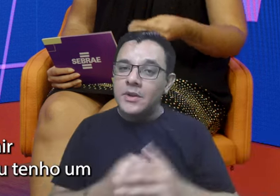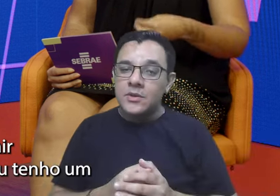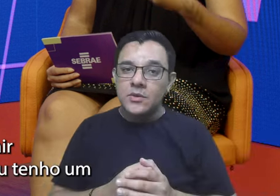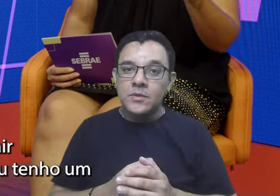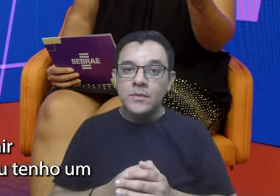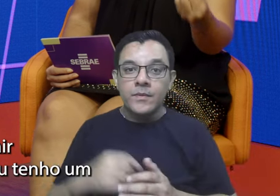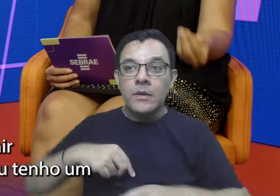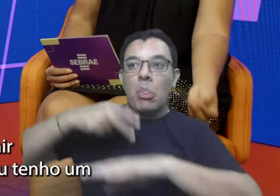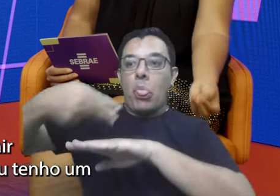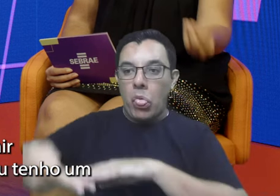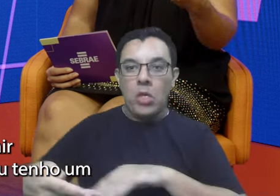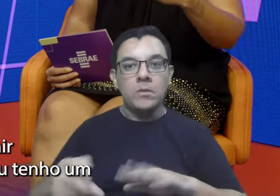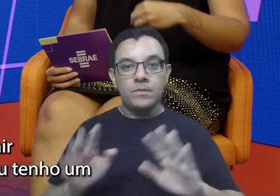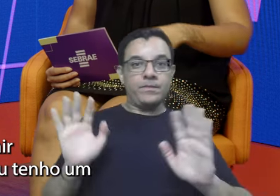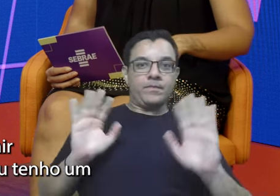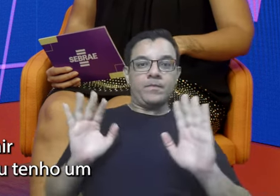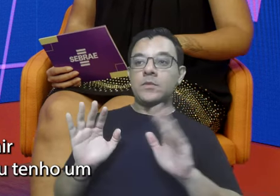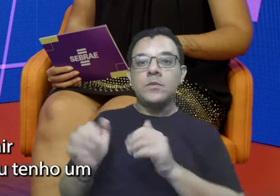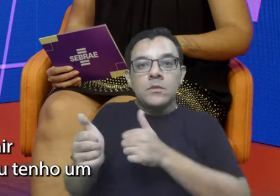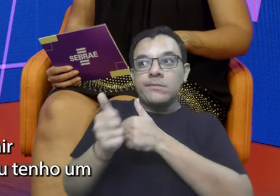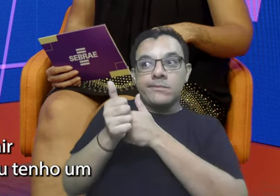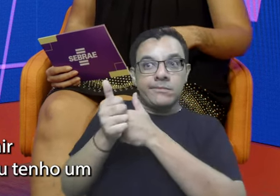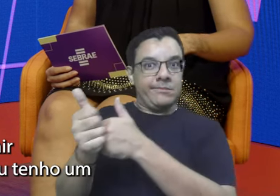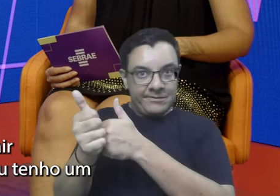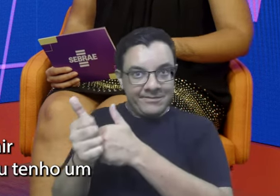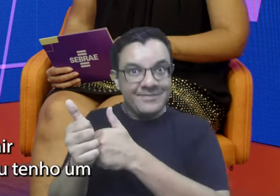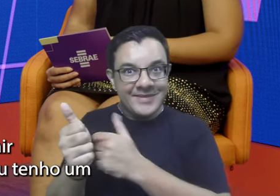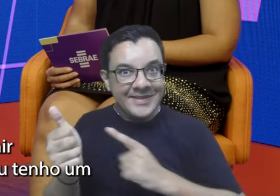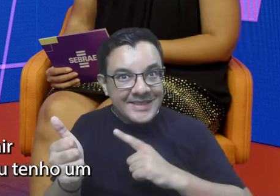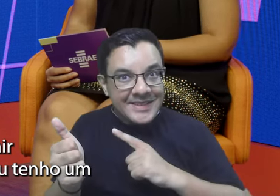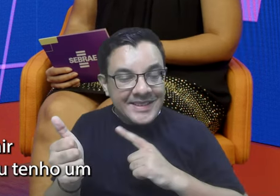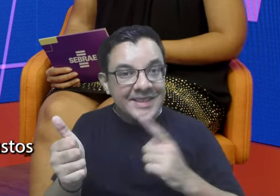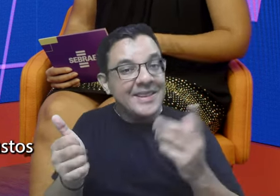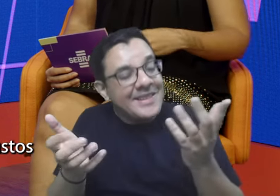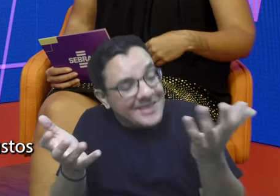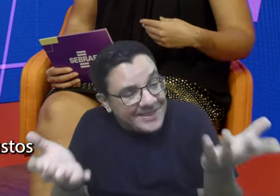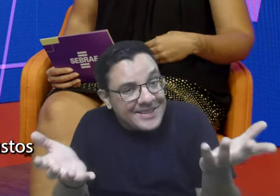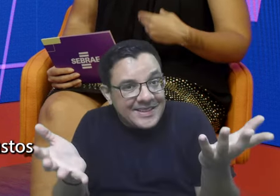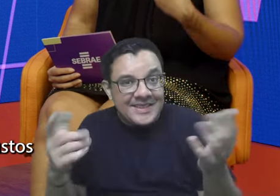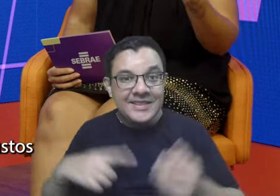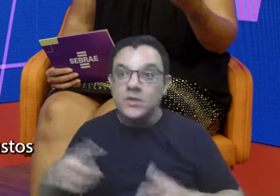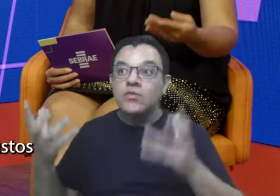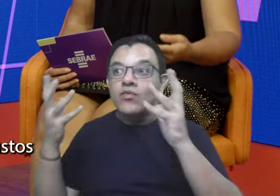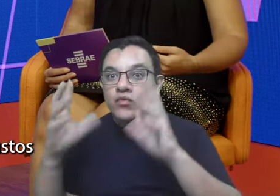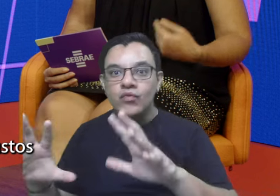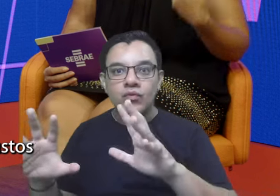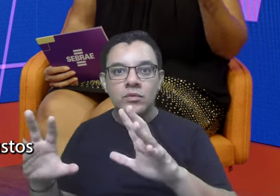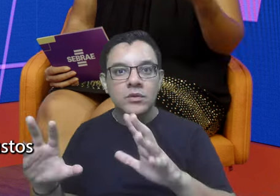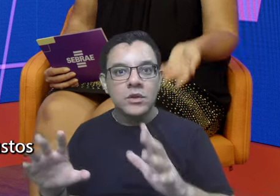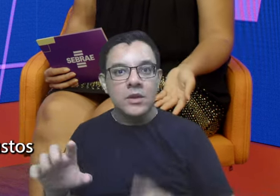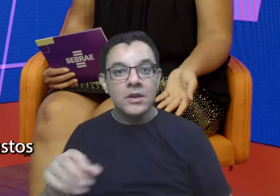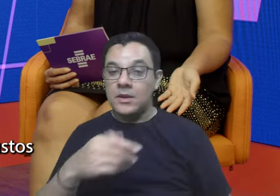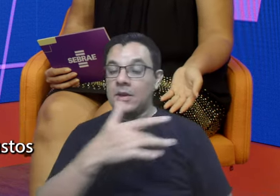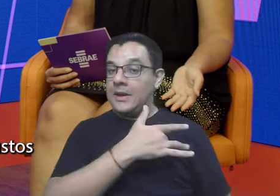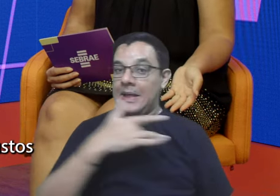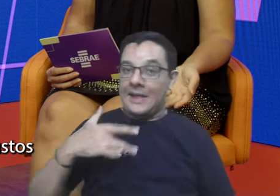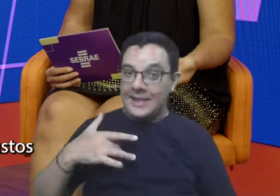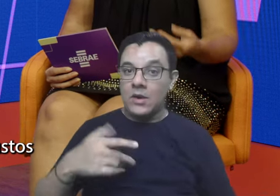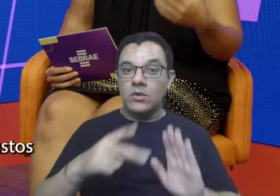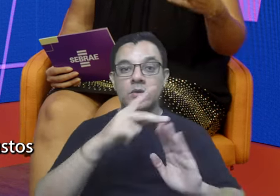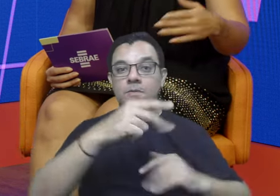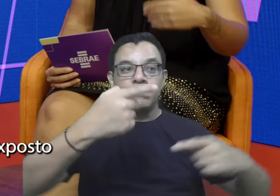tem menos risco de cair Porque está sendo acompanhado eu tenho um muito menos impacto nos custos com saúde